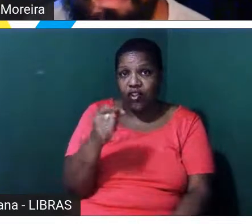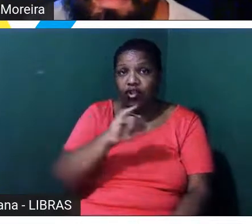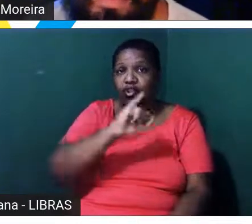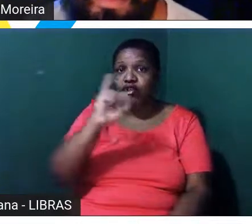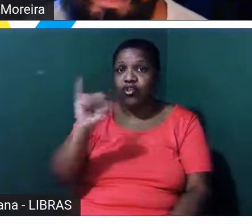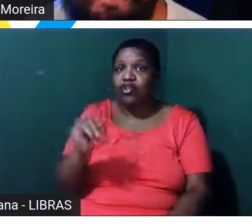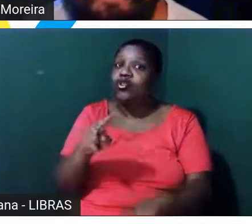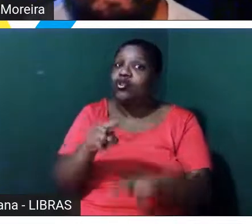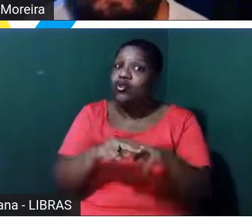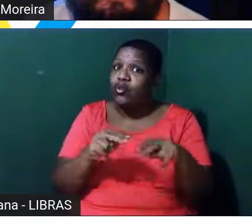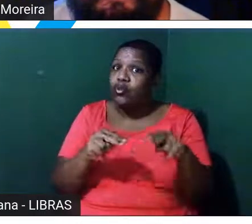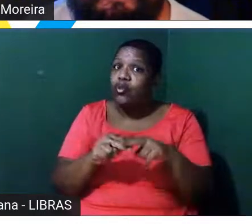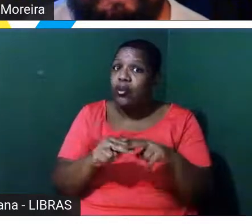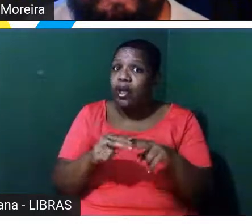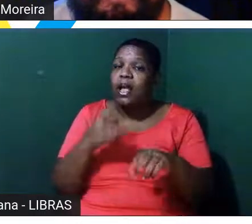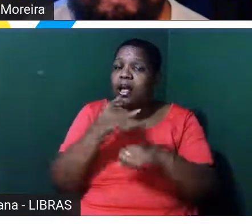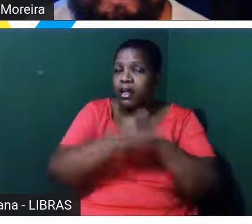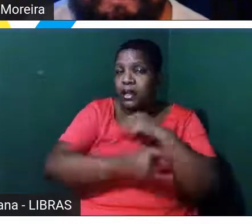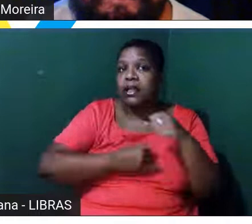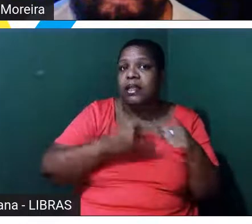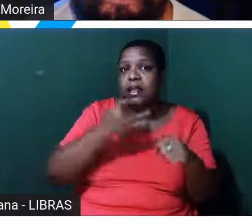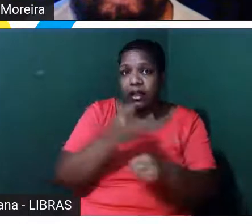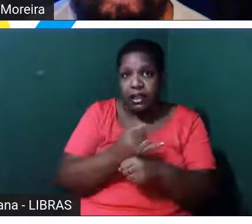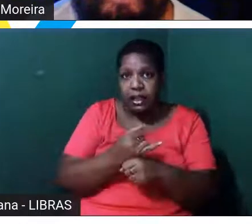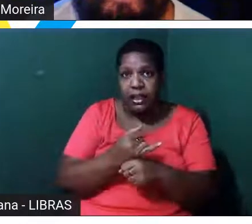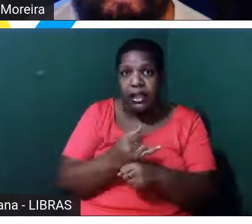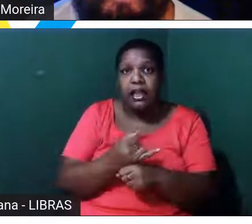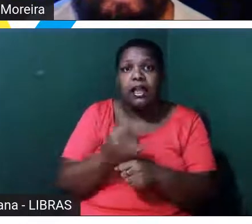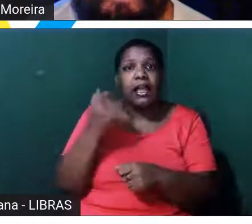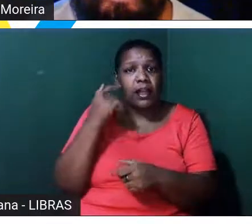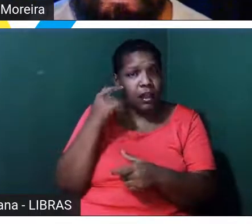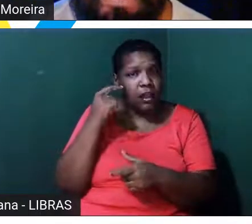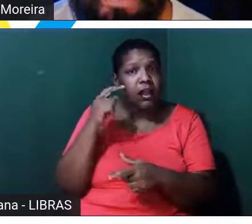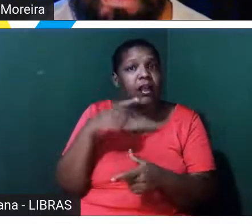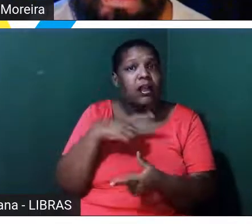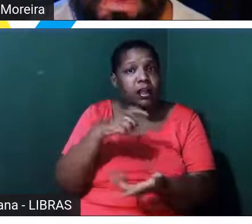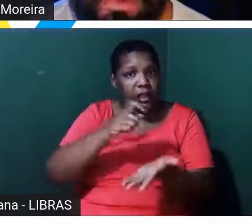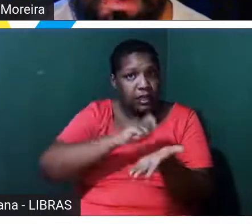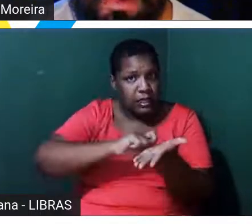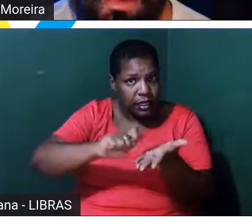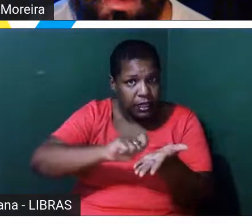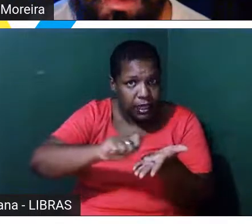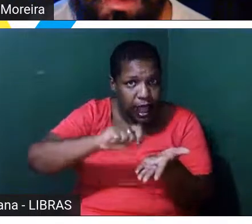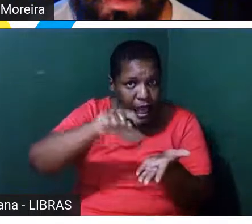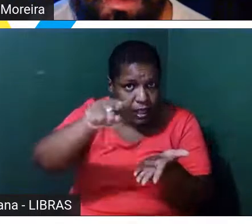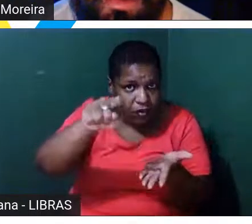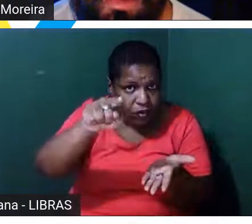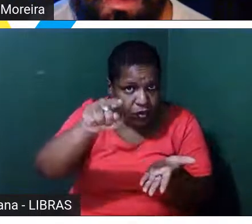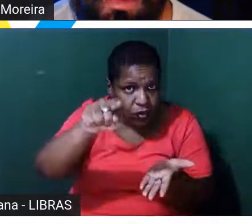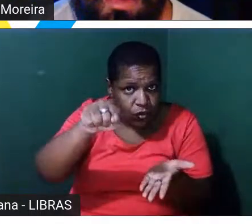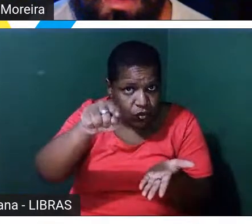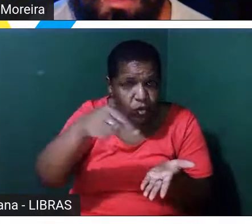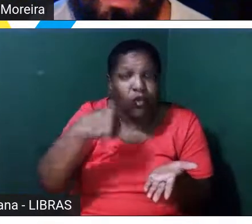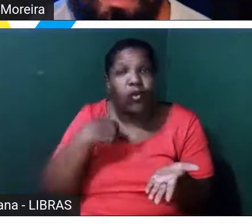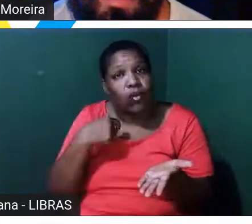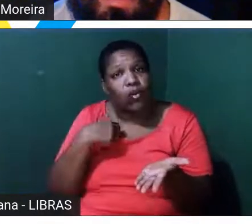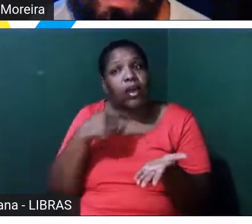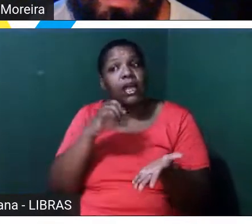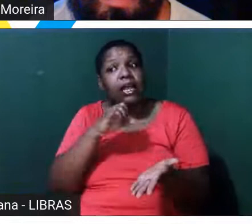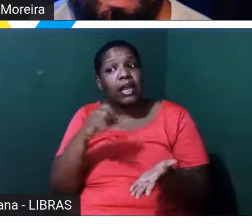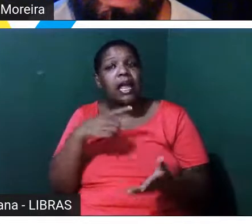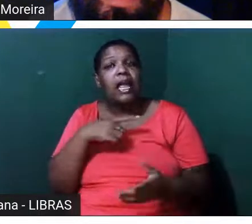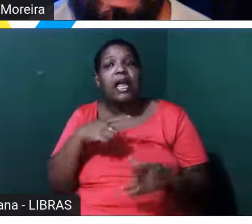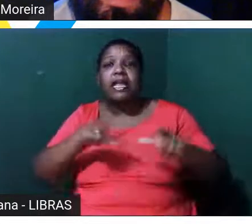então botei o site o site e não mexe se inscreva lá e aí o critério de